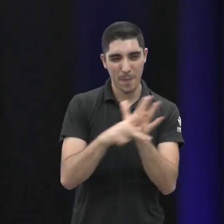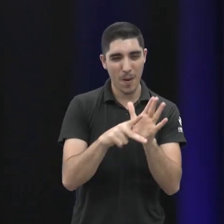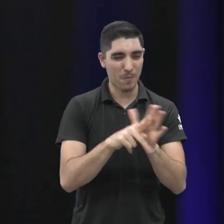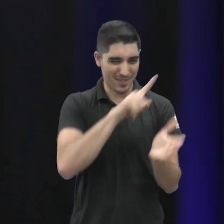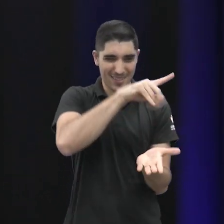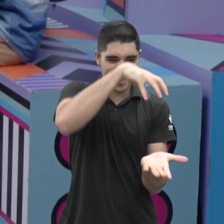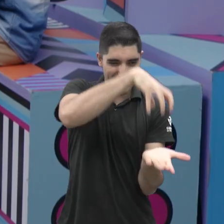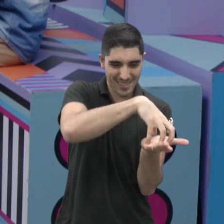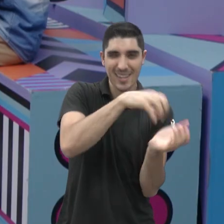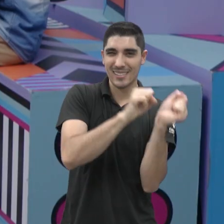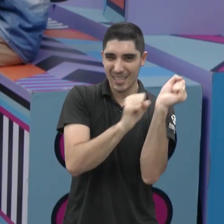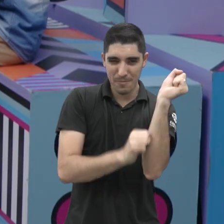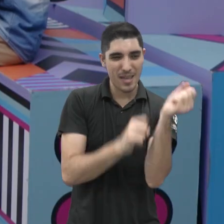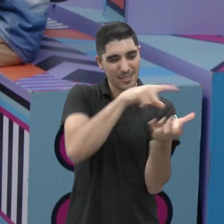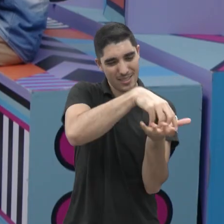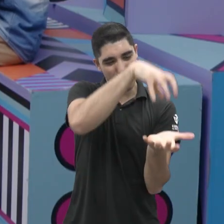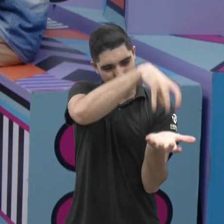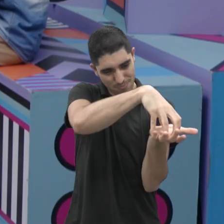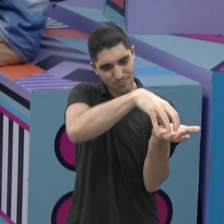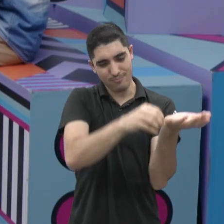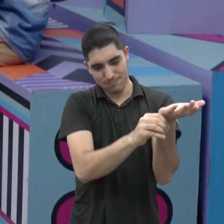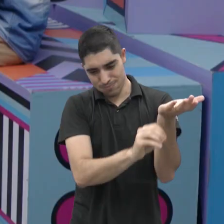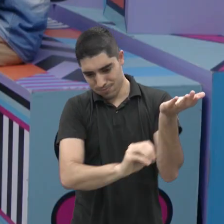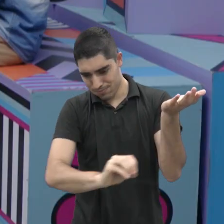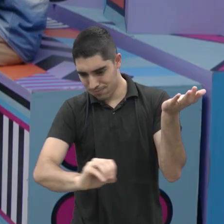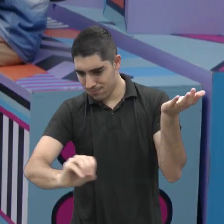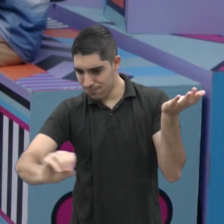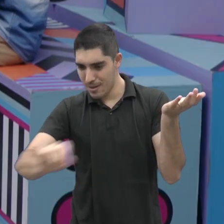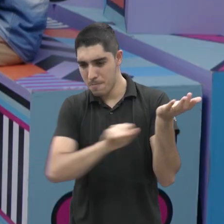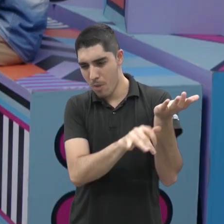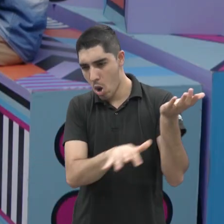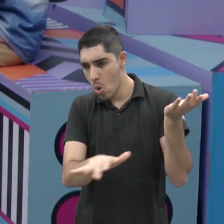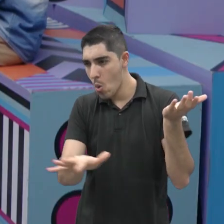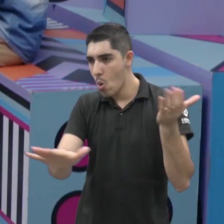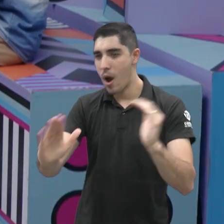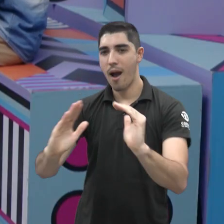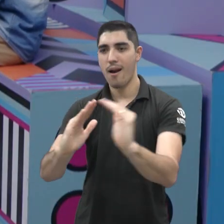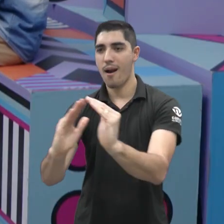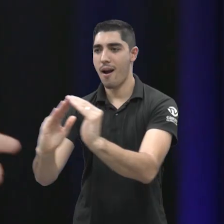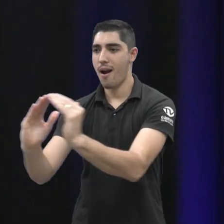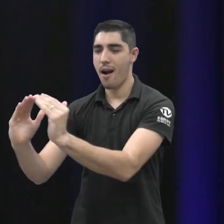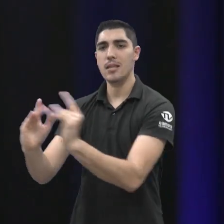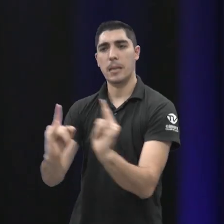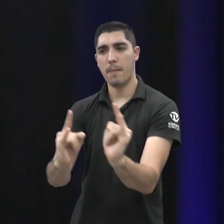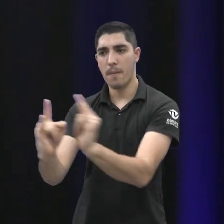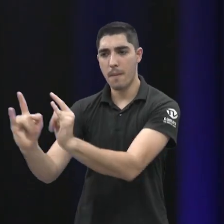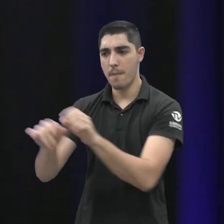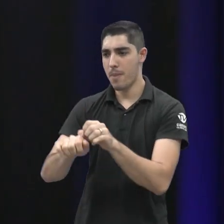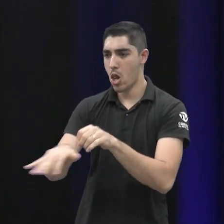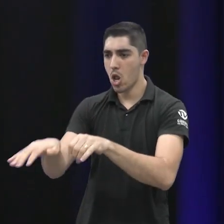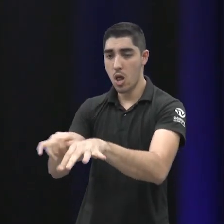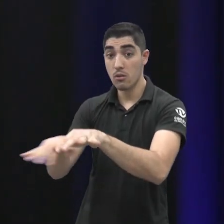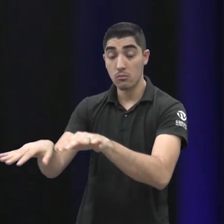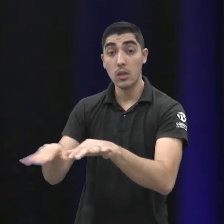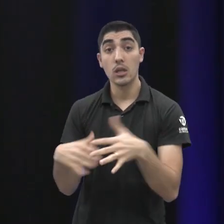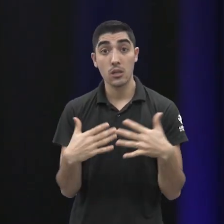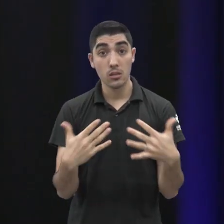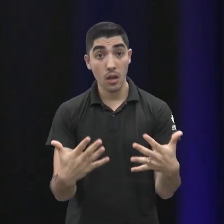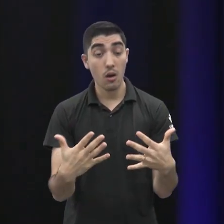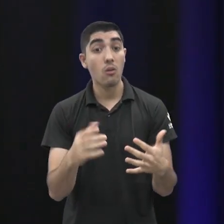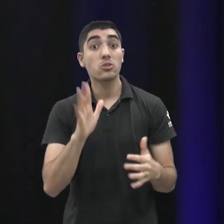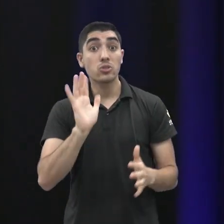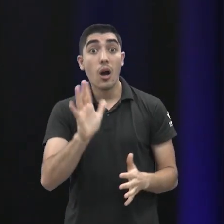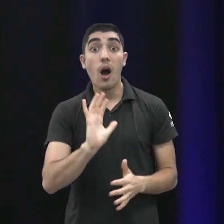da distribuidora até chegar na nossa casa tem diversas falhas e muitas vezes é perdido. E se a gente fosse contabilizar tudo isso, a gente